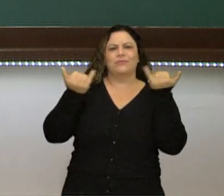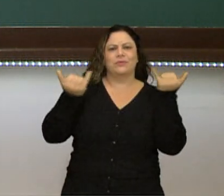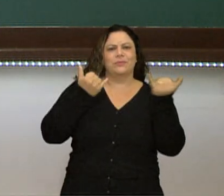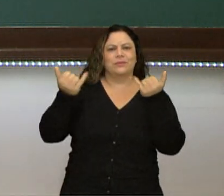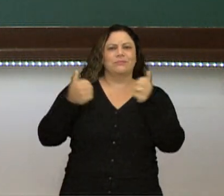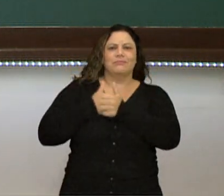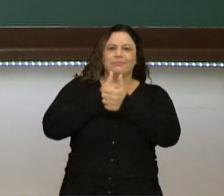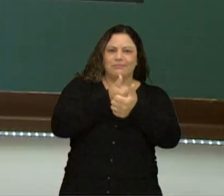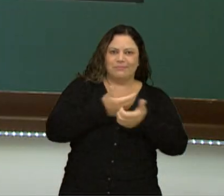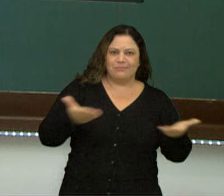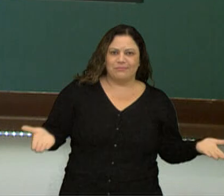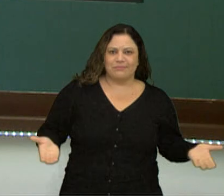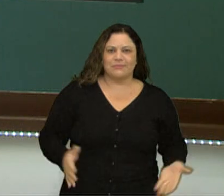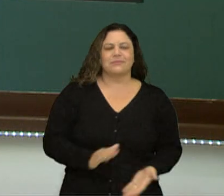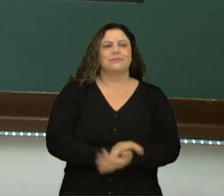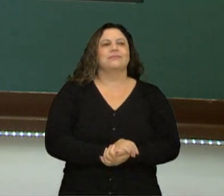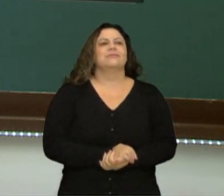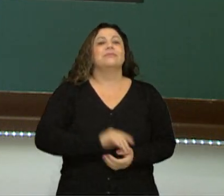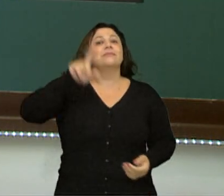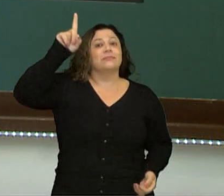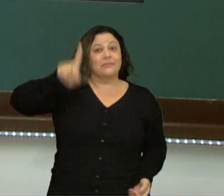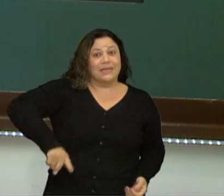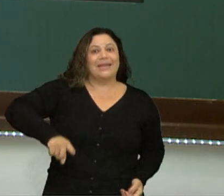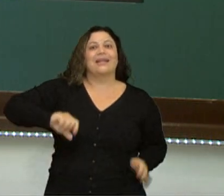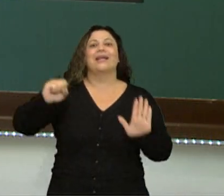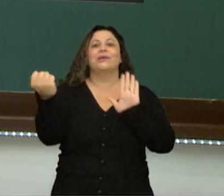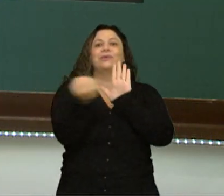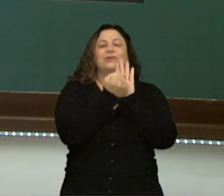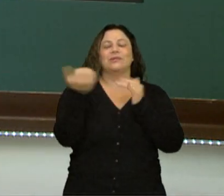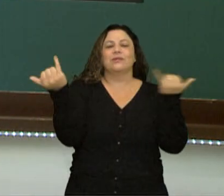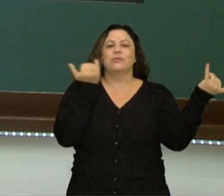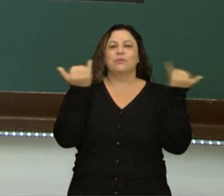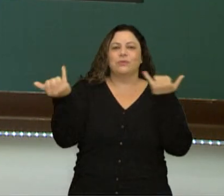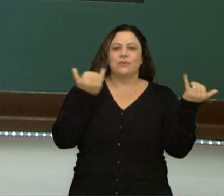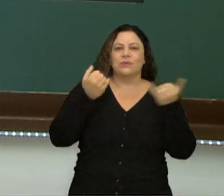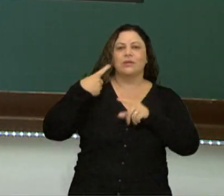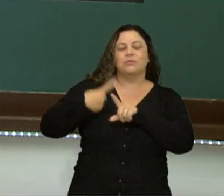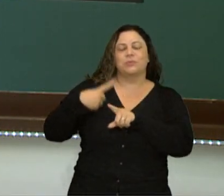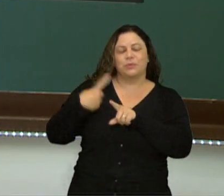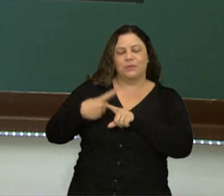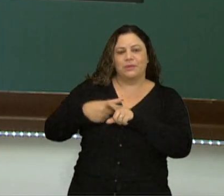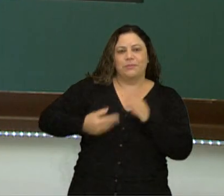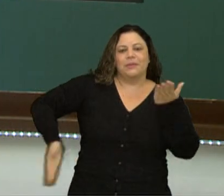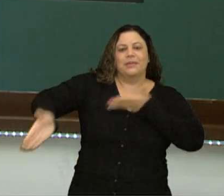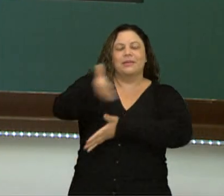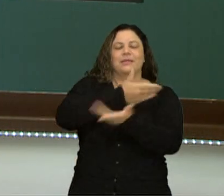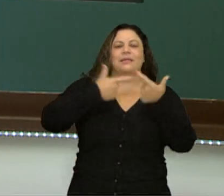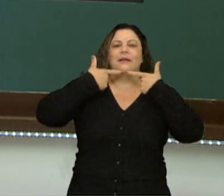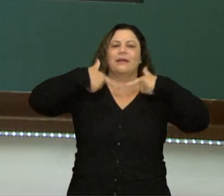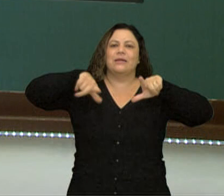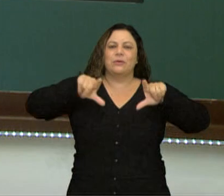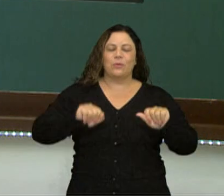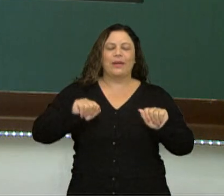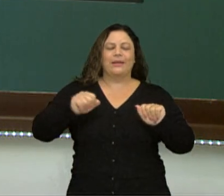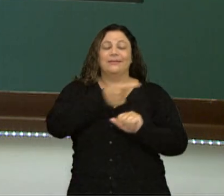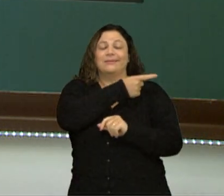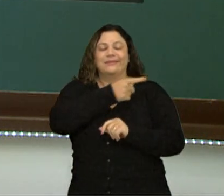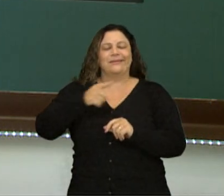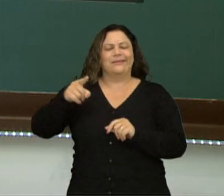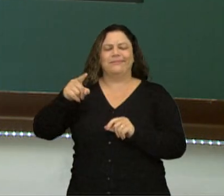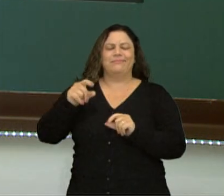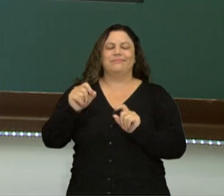aqui então. Então ele é um símbolo informativo porque, por meio da linguagem não